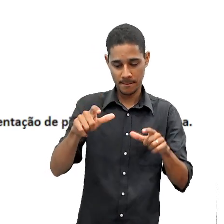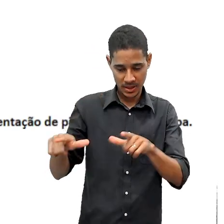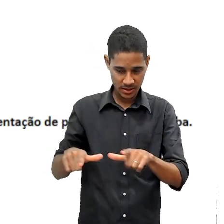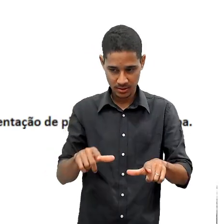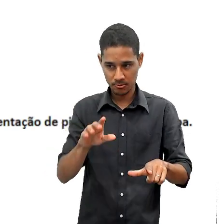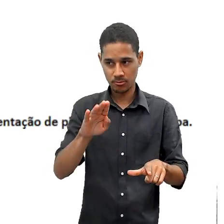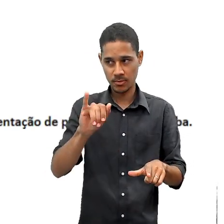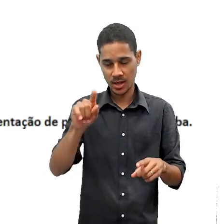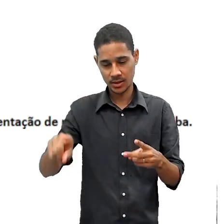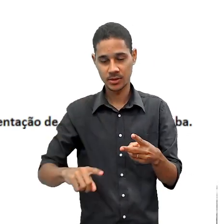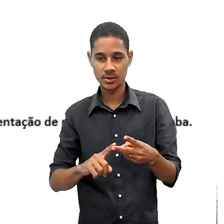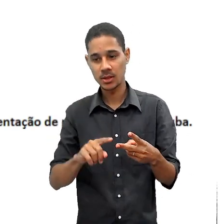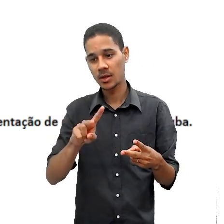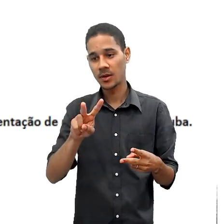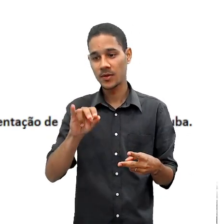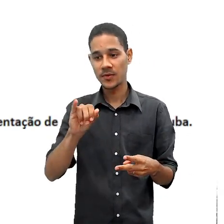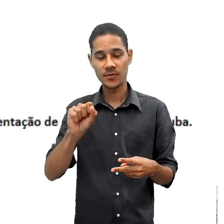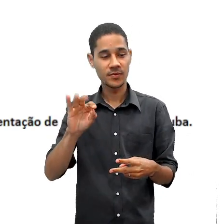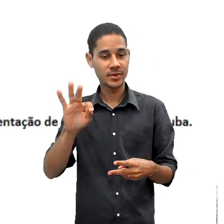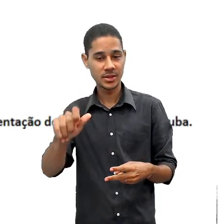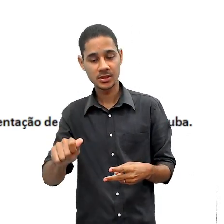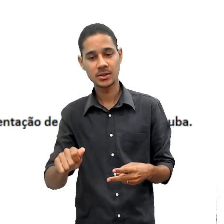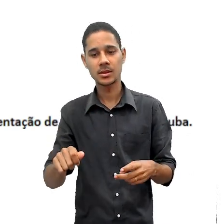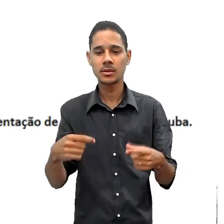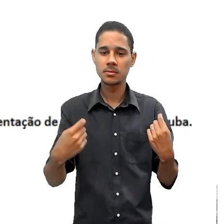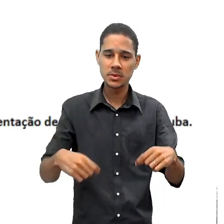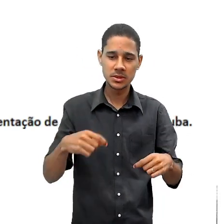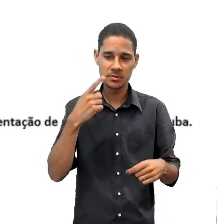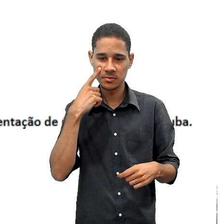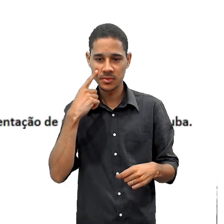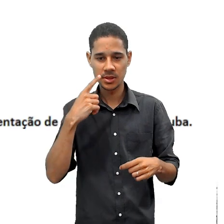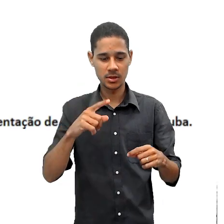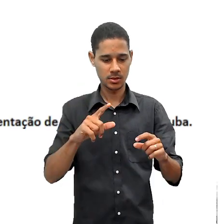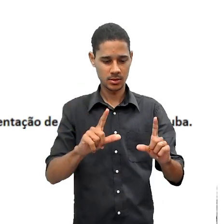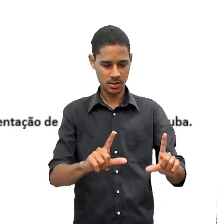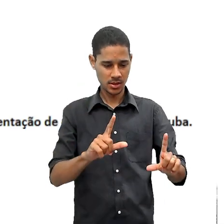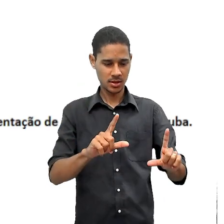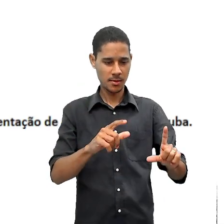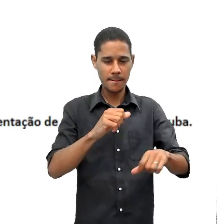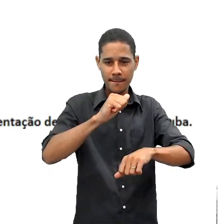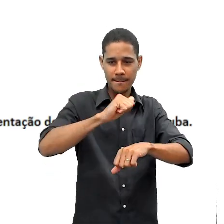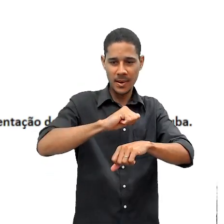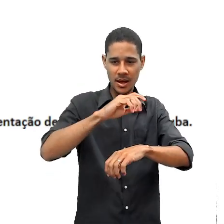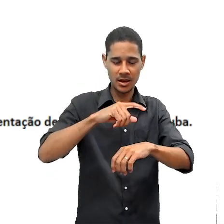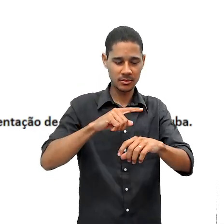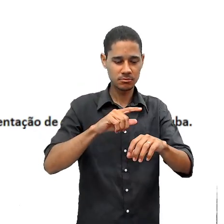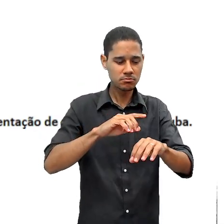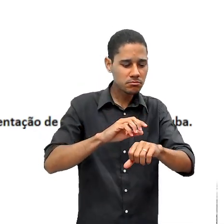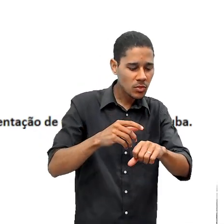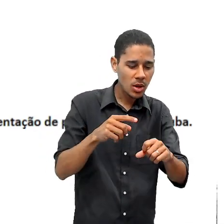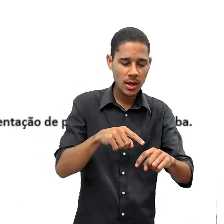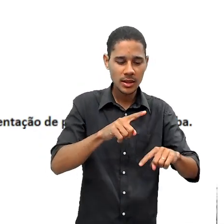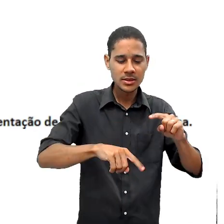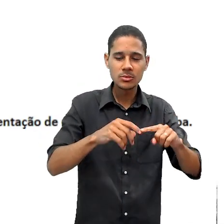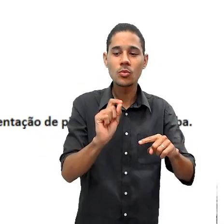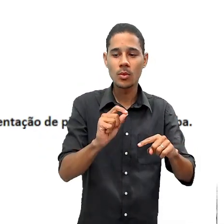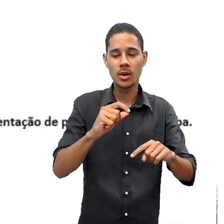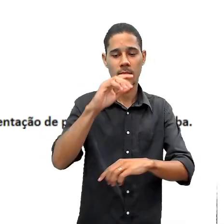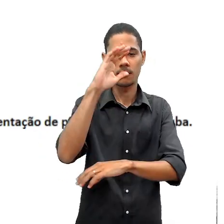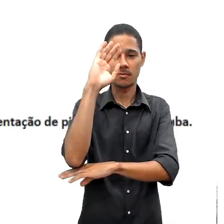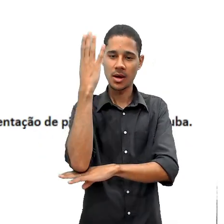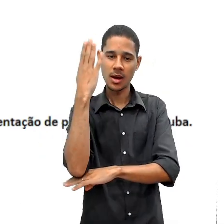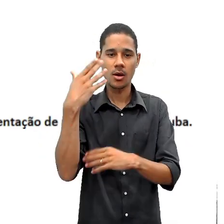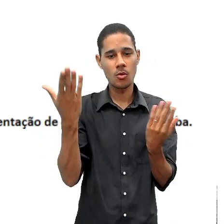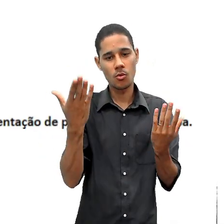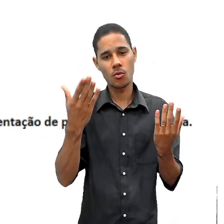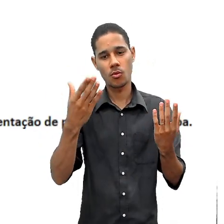detalhes construtivos, por exemplo, se ela tem folhas de vidro, se ela é toda de madeira ou se é de outro material, né? PVC, por exemplo, né? E